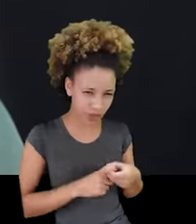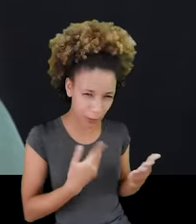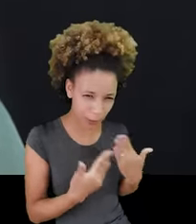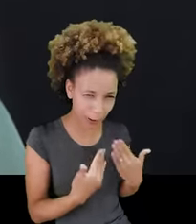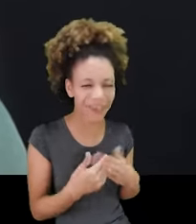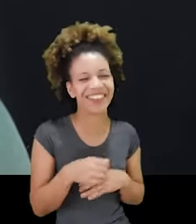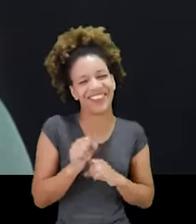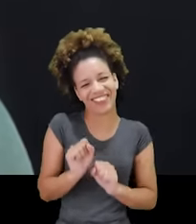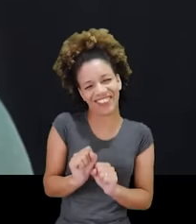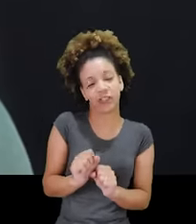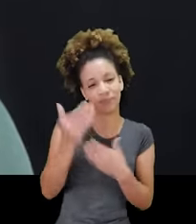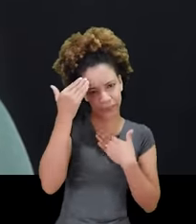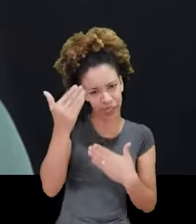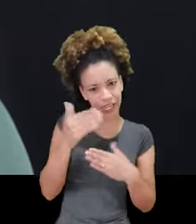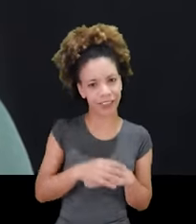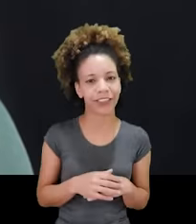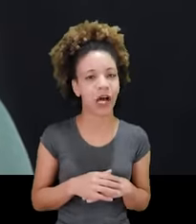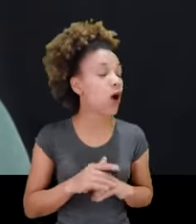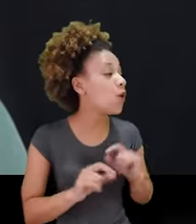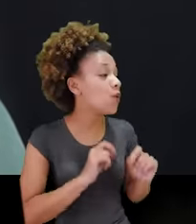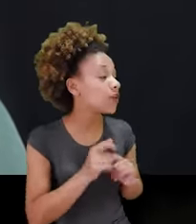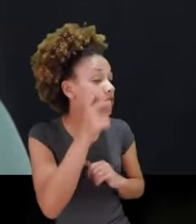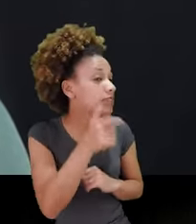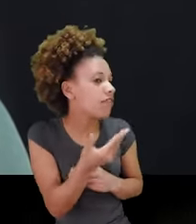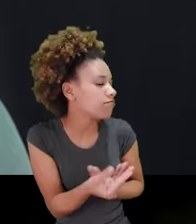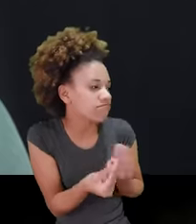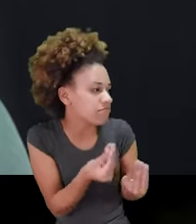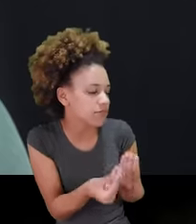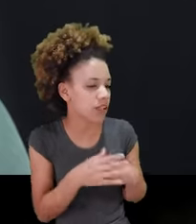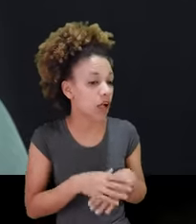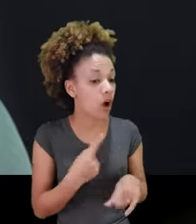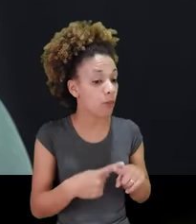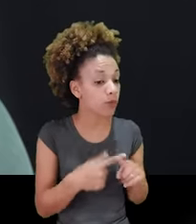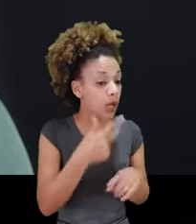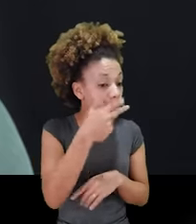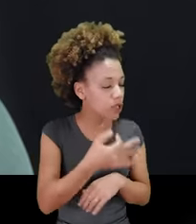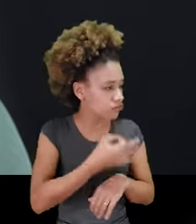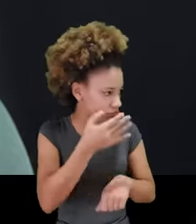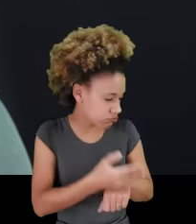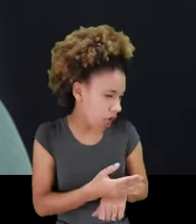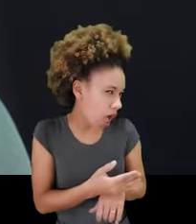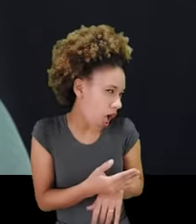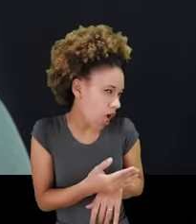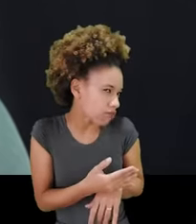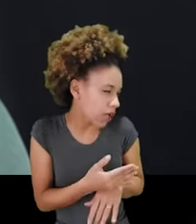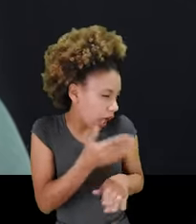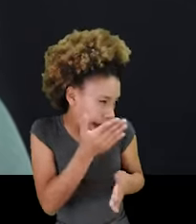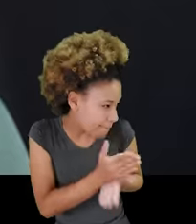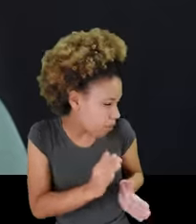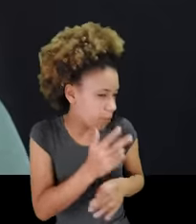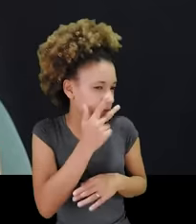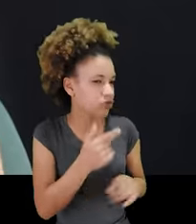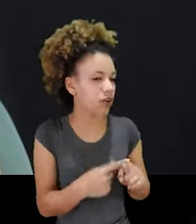então. O que, que você vê de coisas assim, tipo... Porque o machismo que me foi quebrado era achava que Portugal era uma coisa